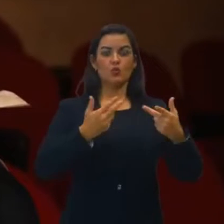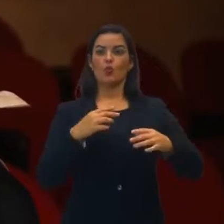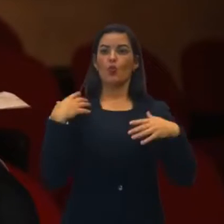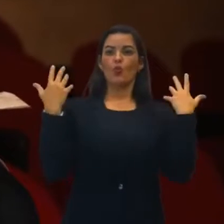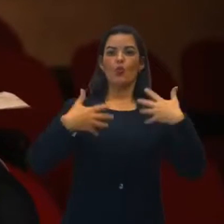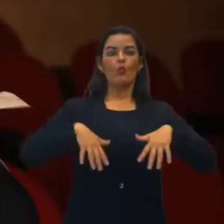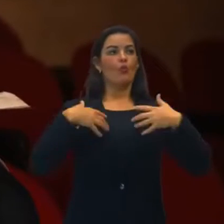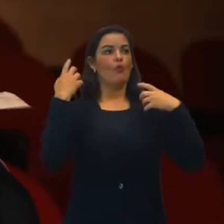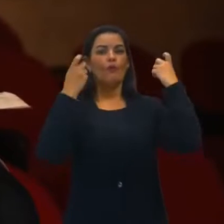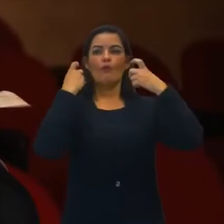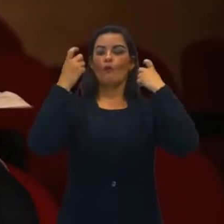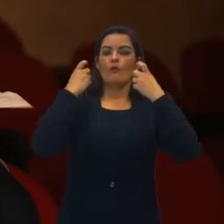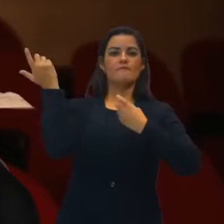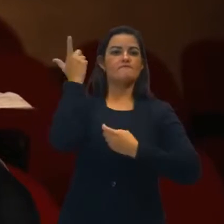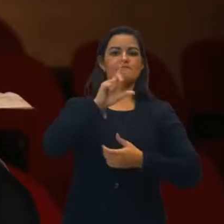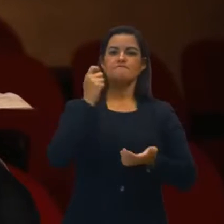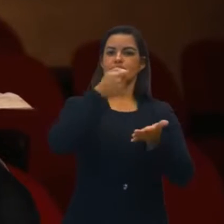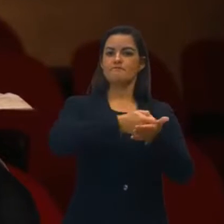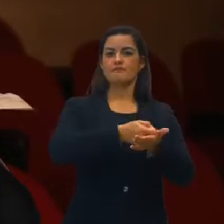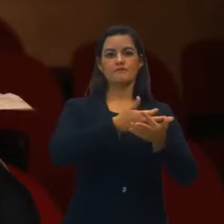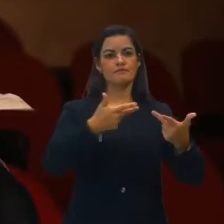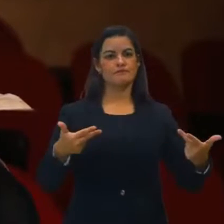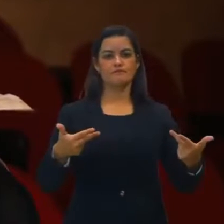não podendo mais saldar seus compromissos.